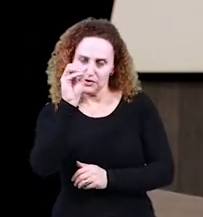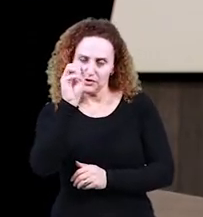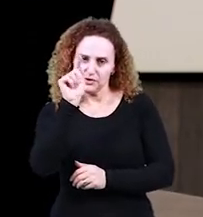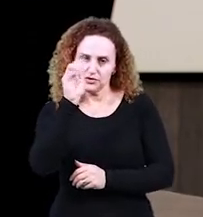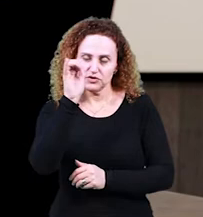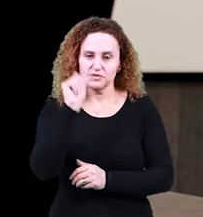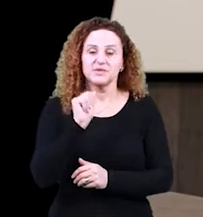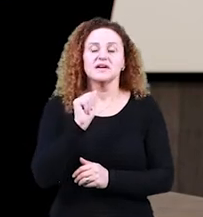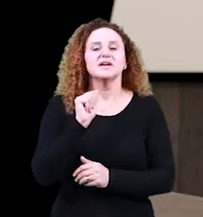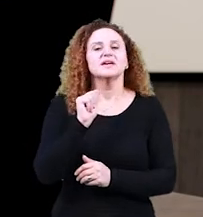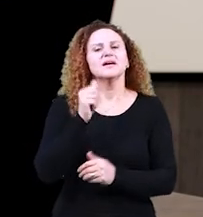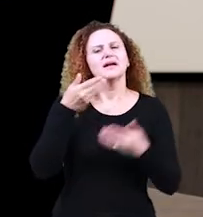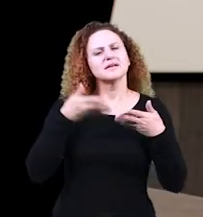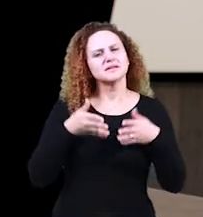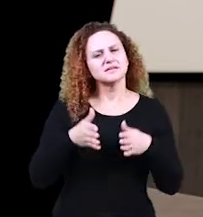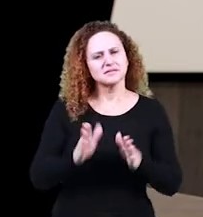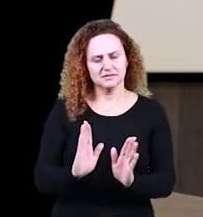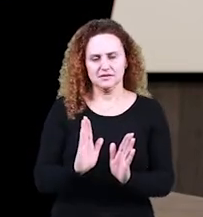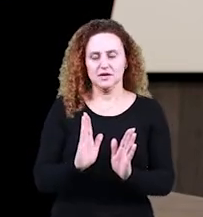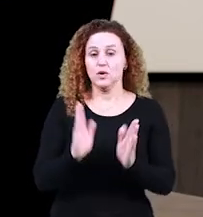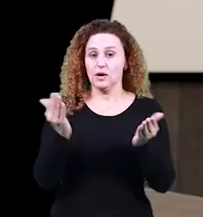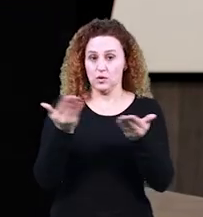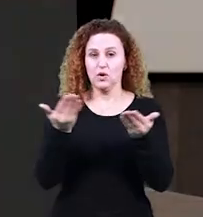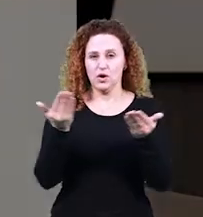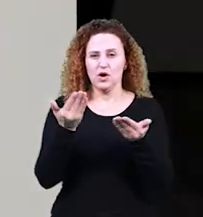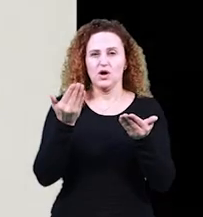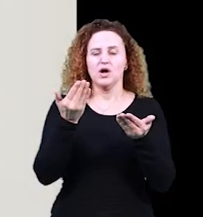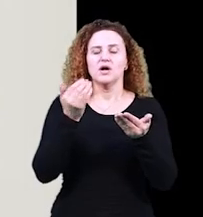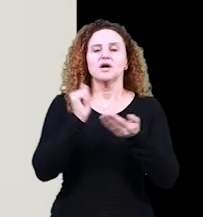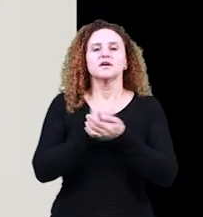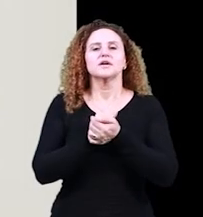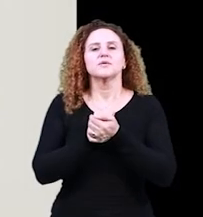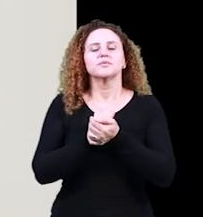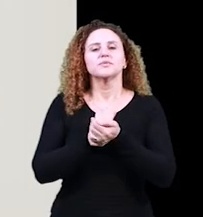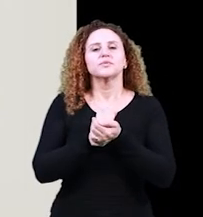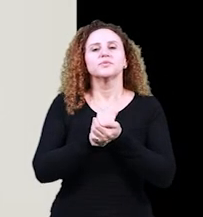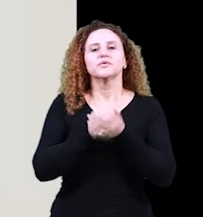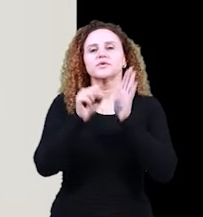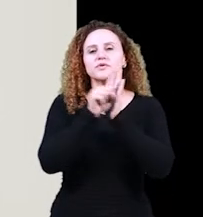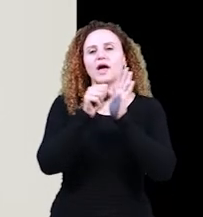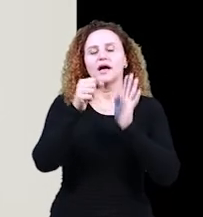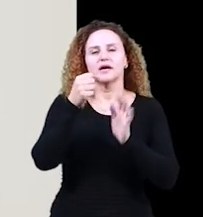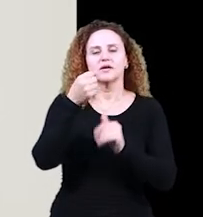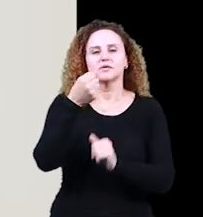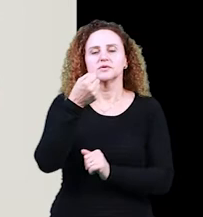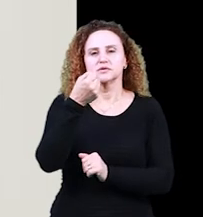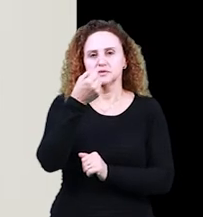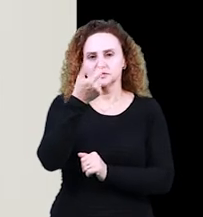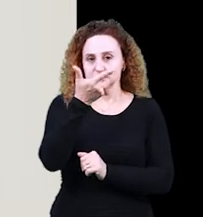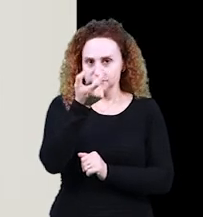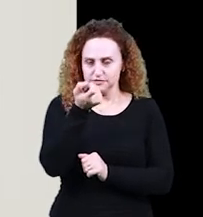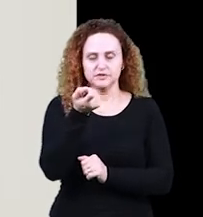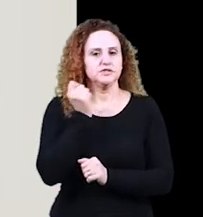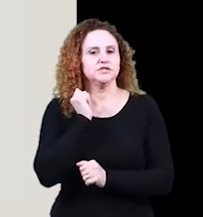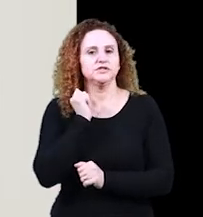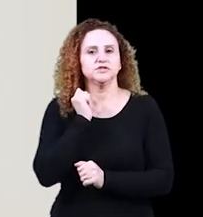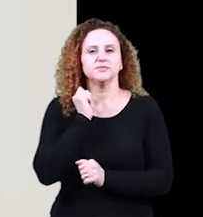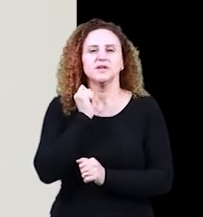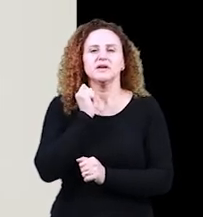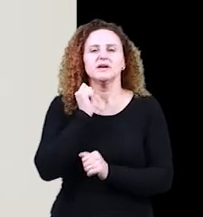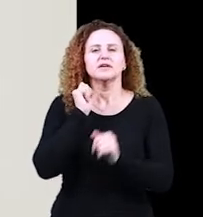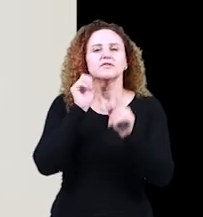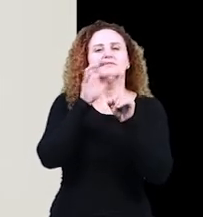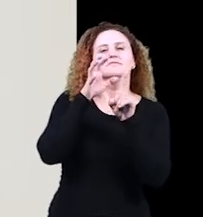eu estava dizendo então nasceu na década de 50 nos Estados Unidos e é um modelo teórico formal inspirado na